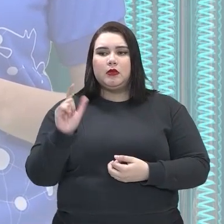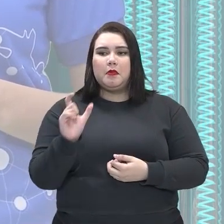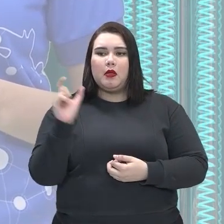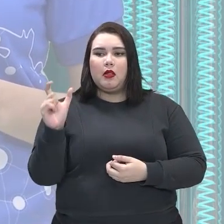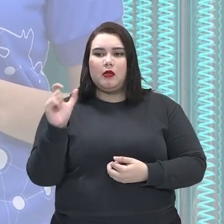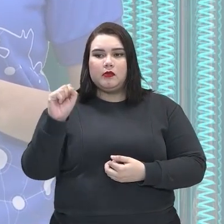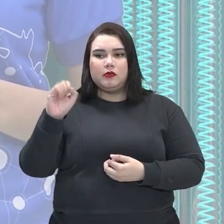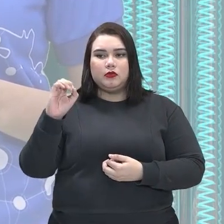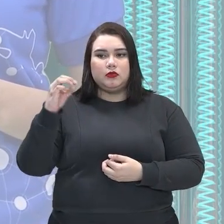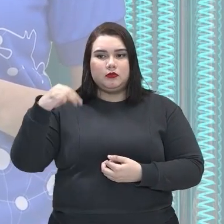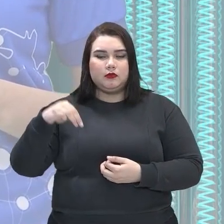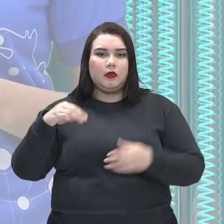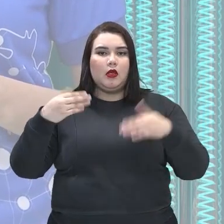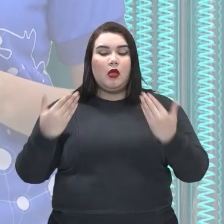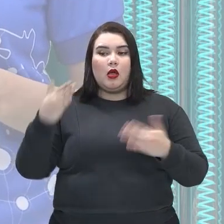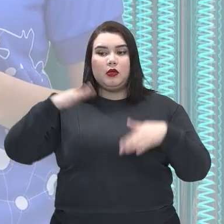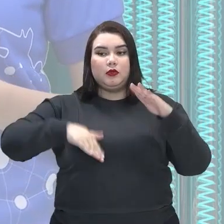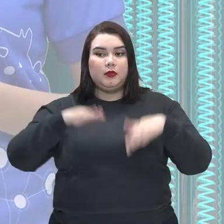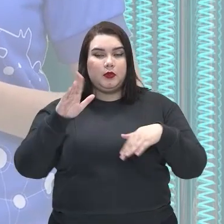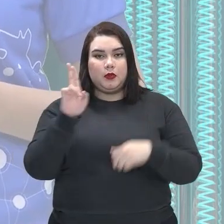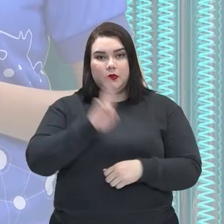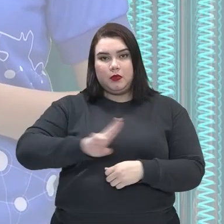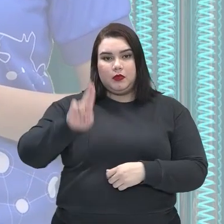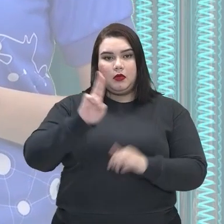é geralmente usado em frases